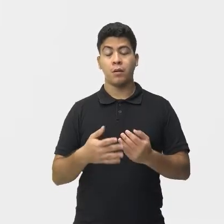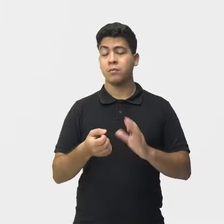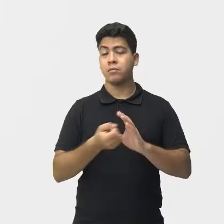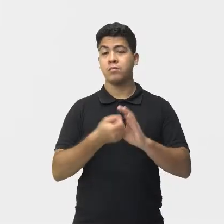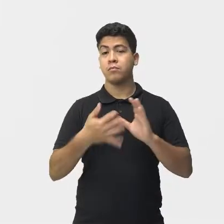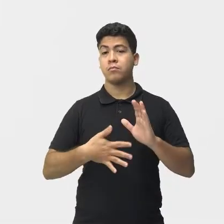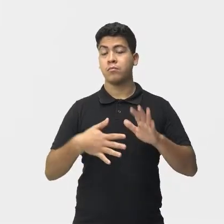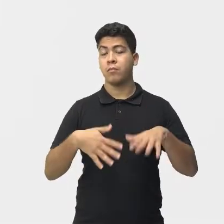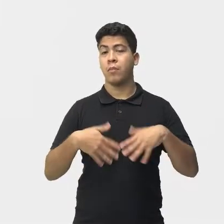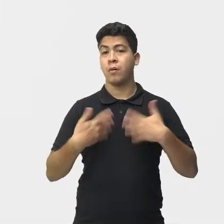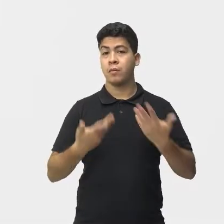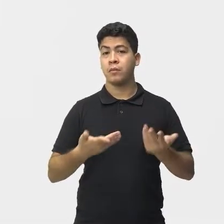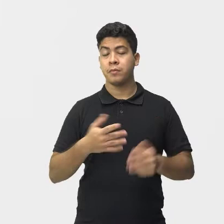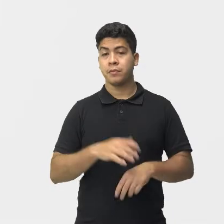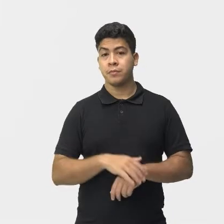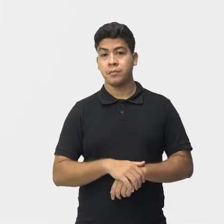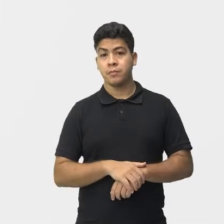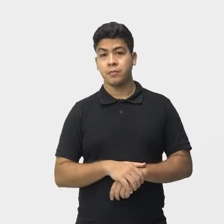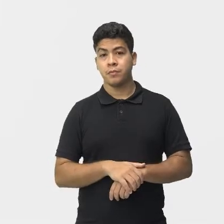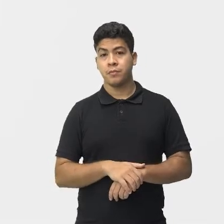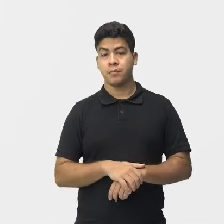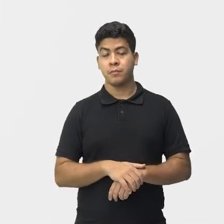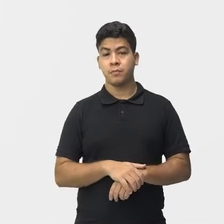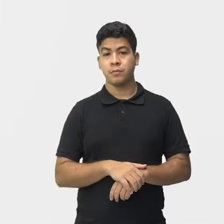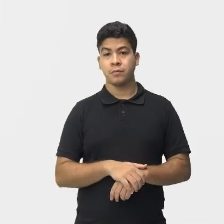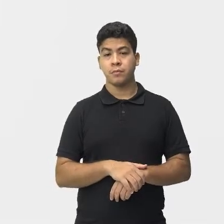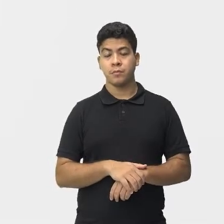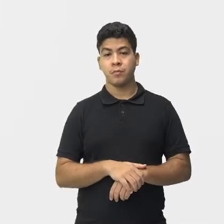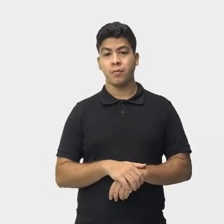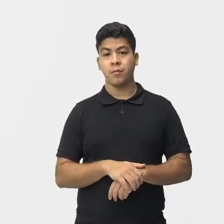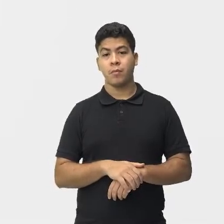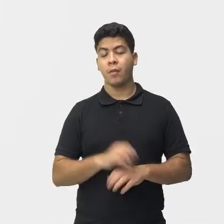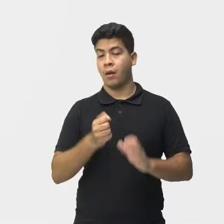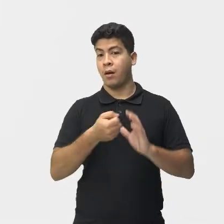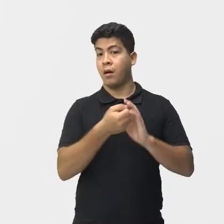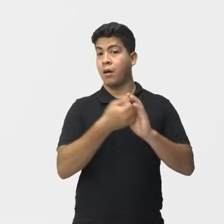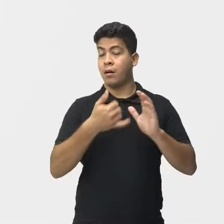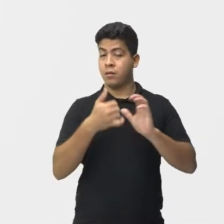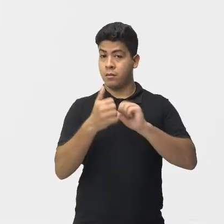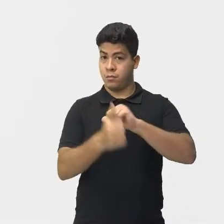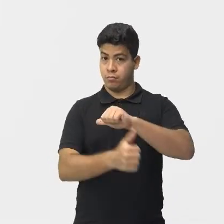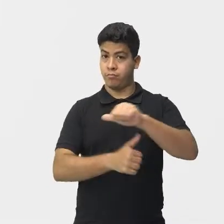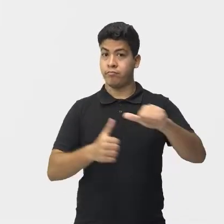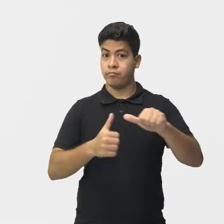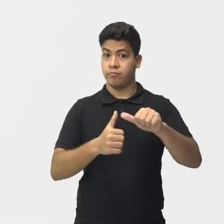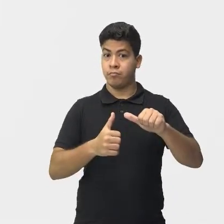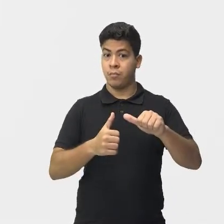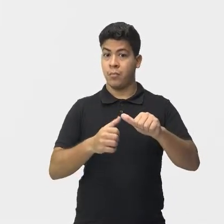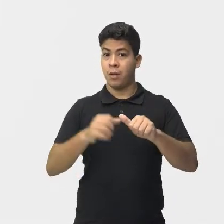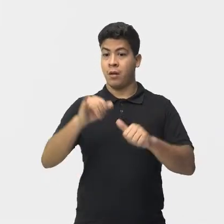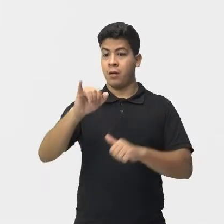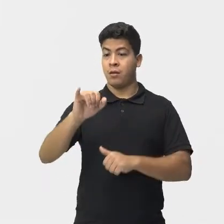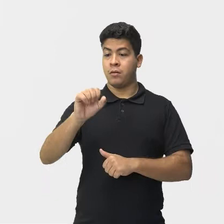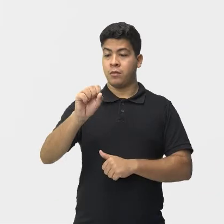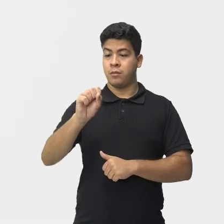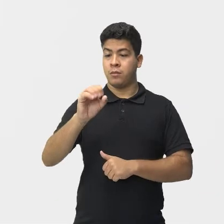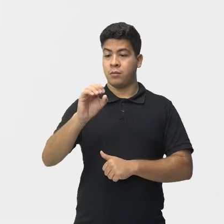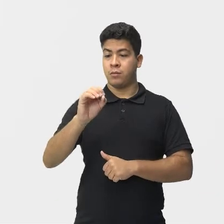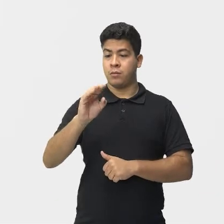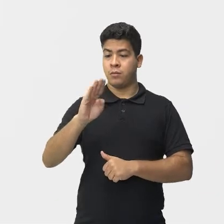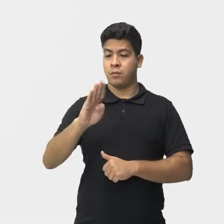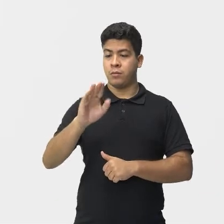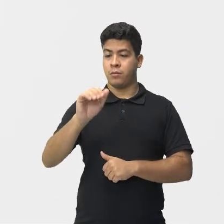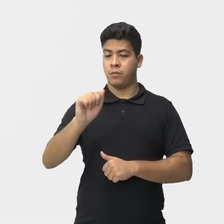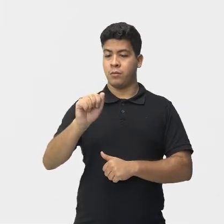então, uma transformação isobárica. A lei matemática da transformação isobárica, ela diz que